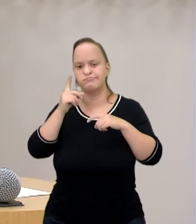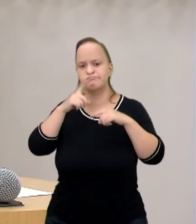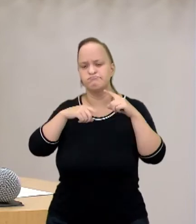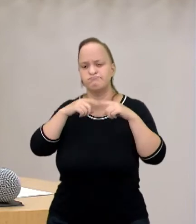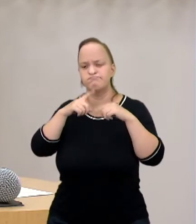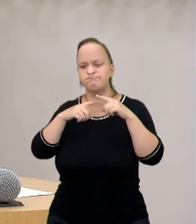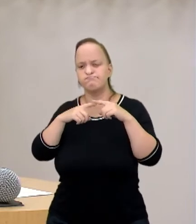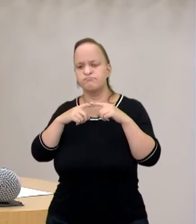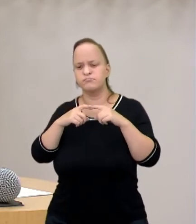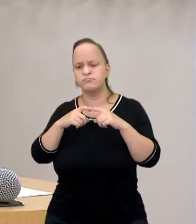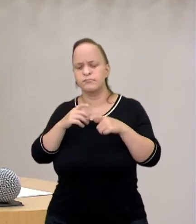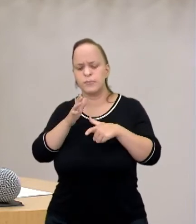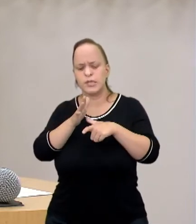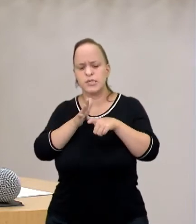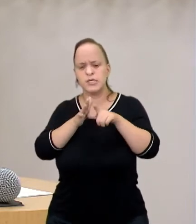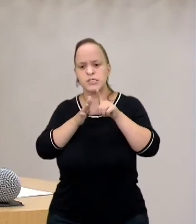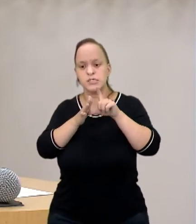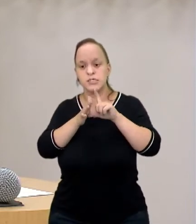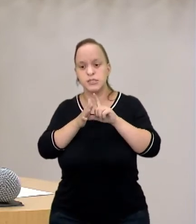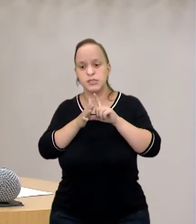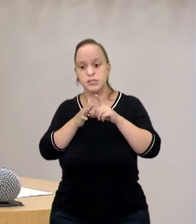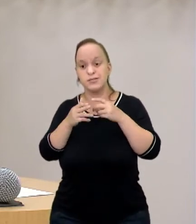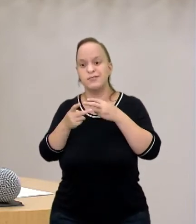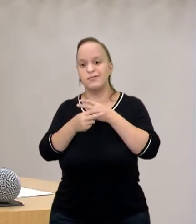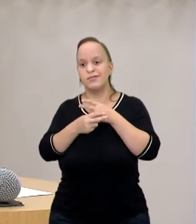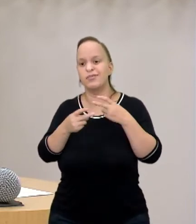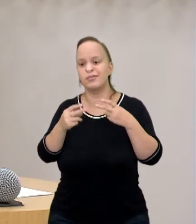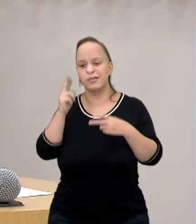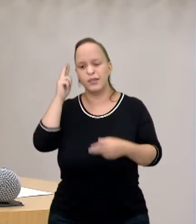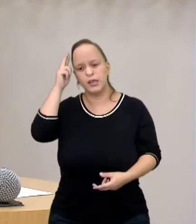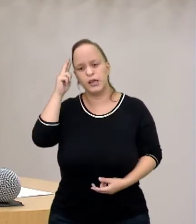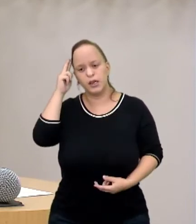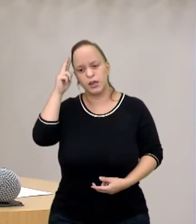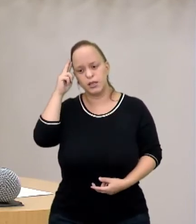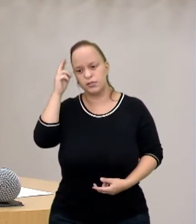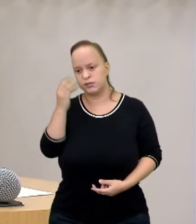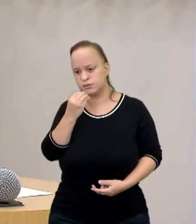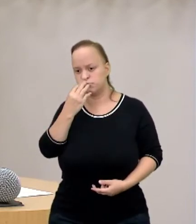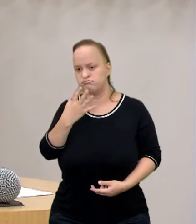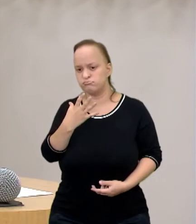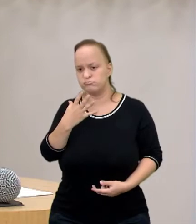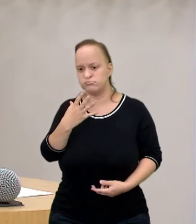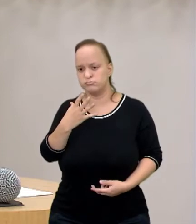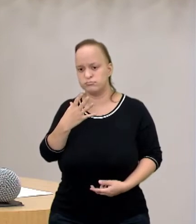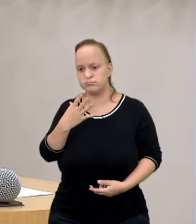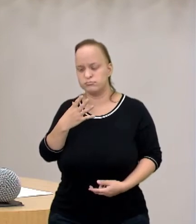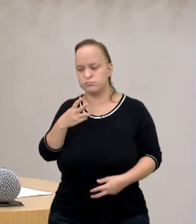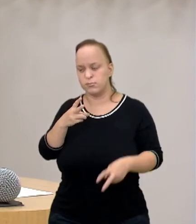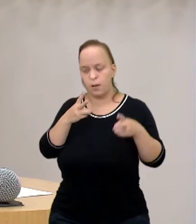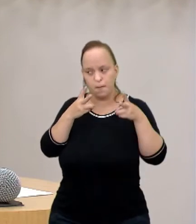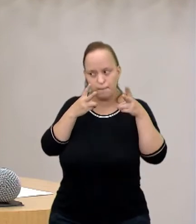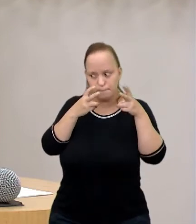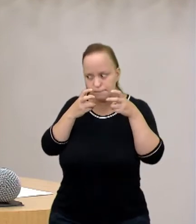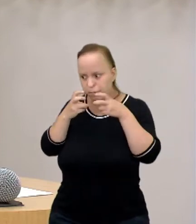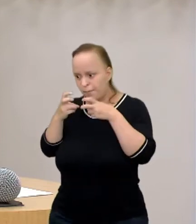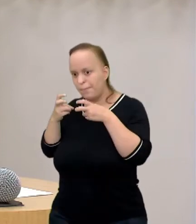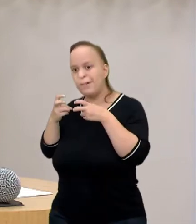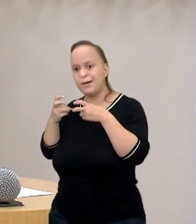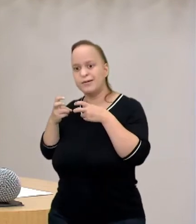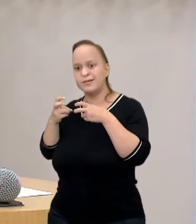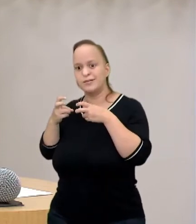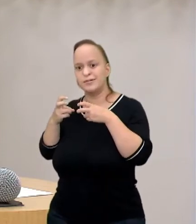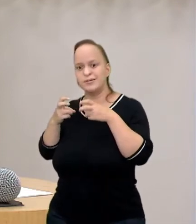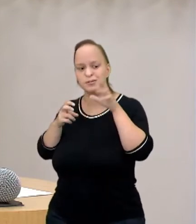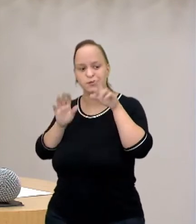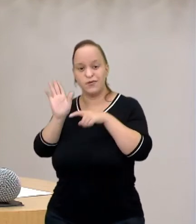começar a prestar atenção nessas questões, no tamanho da letra, no que já tá chamando atenção, nas cores, na alusão que fez a